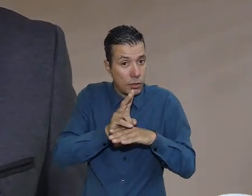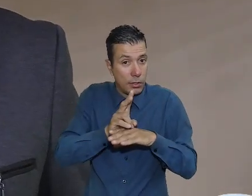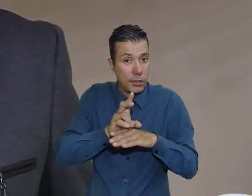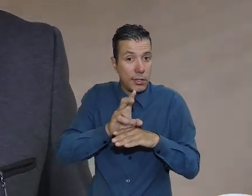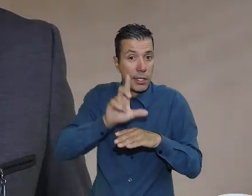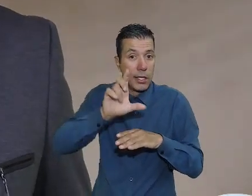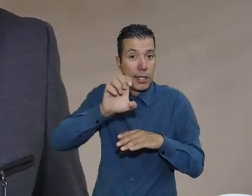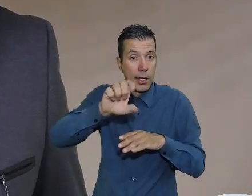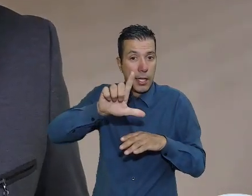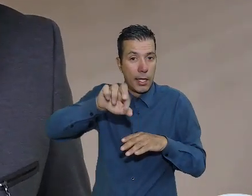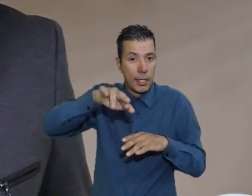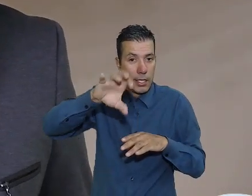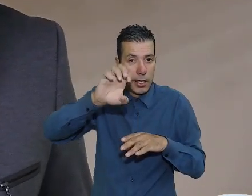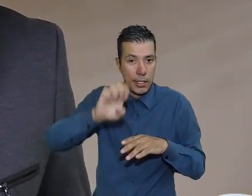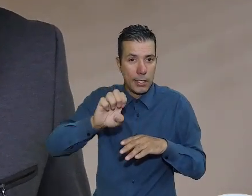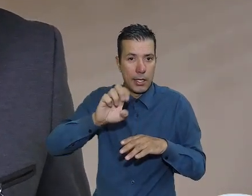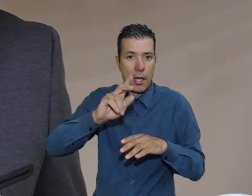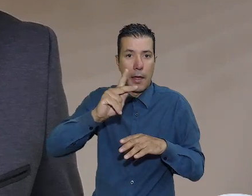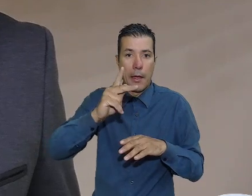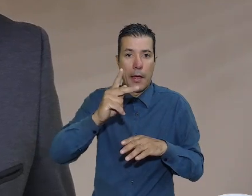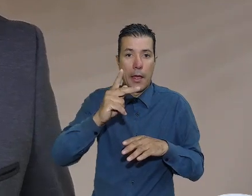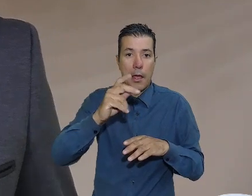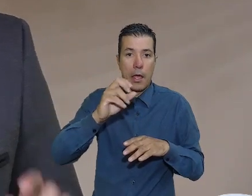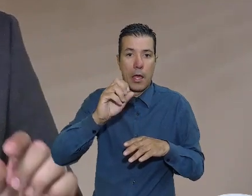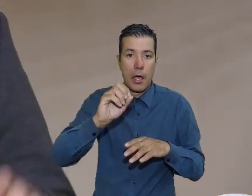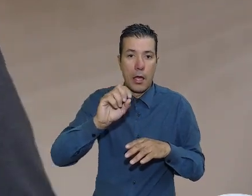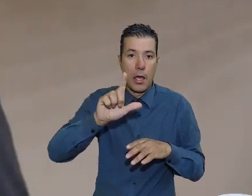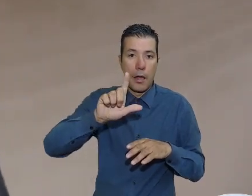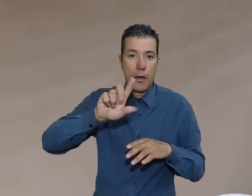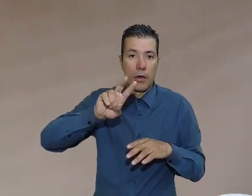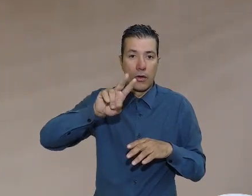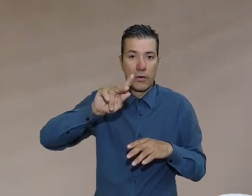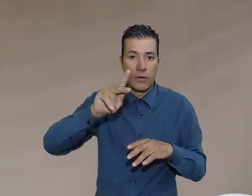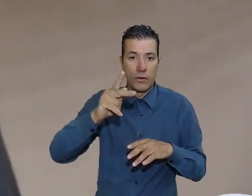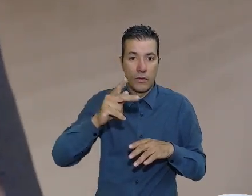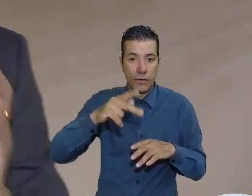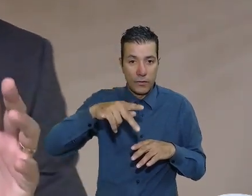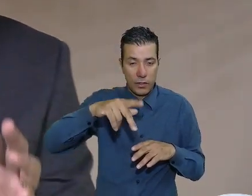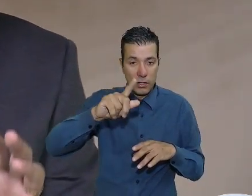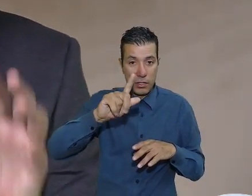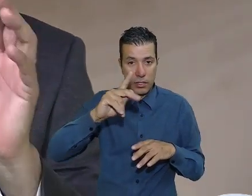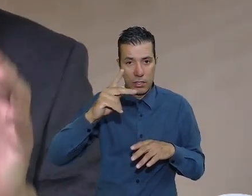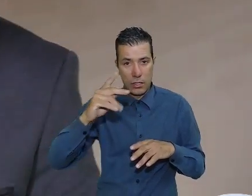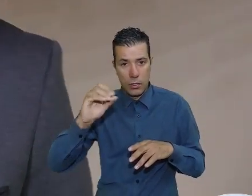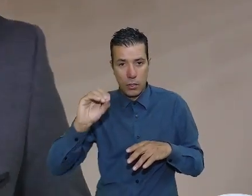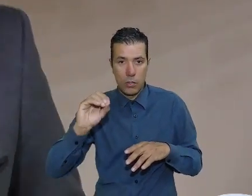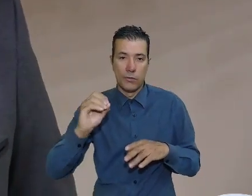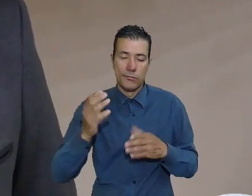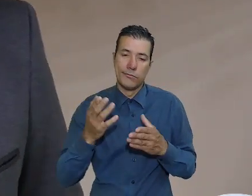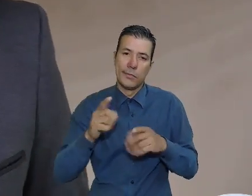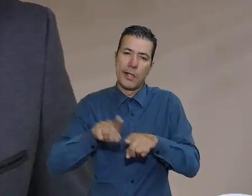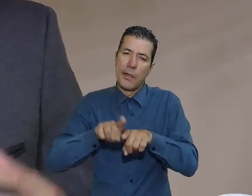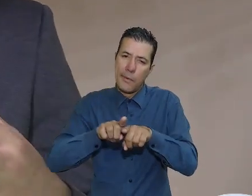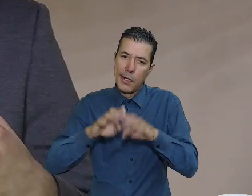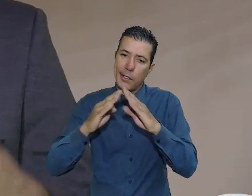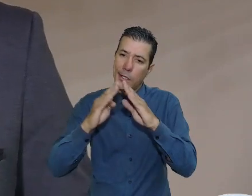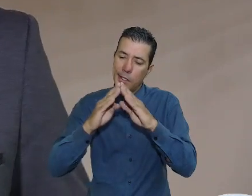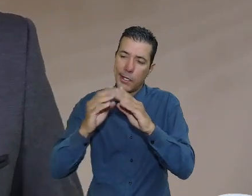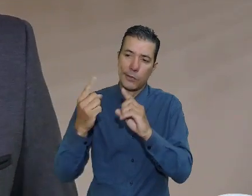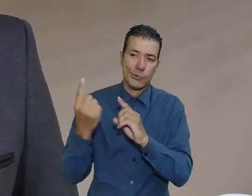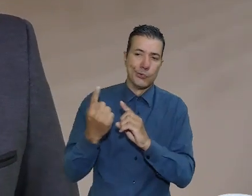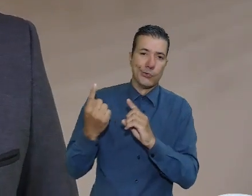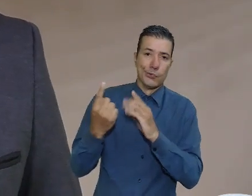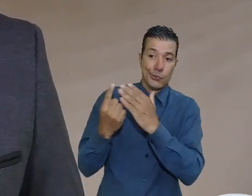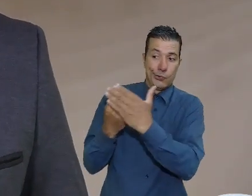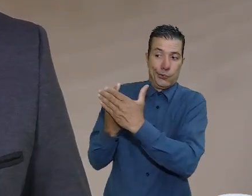da Igreja de Polvilho, que está também com o Covid-19. Está em casa, está se cuidando, está isolada dentro